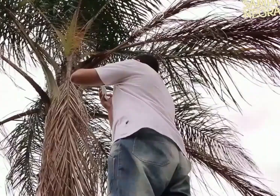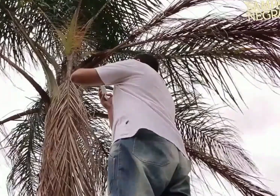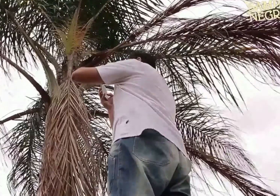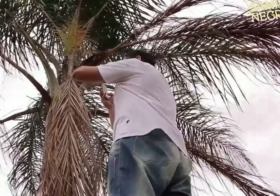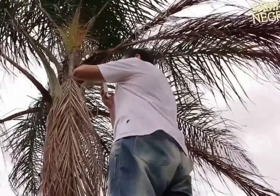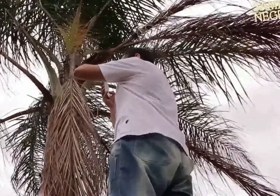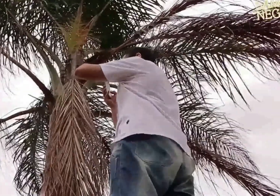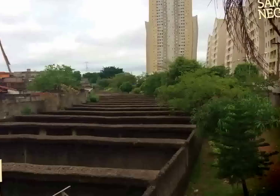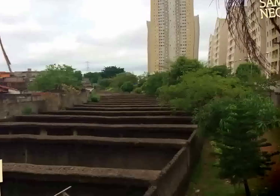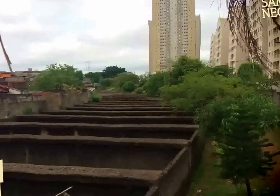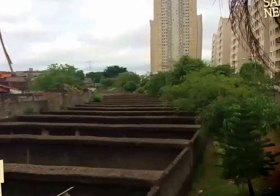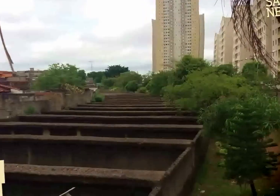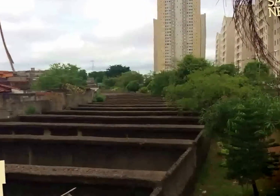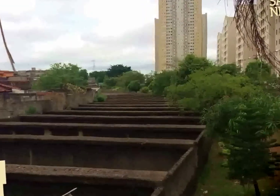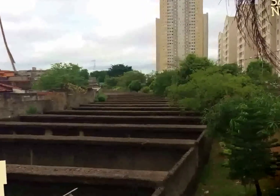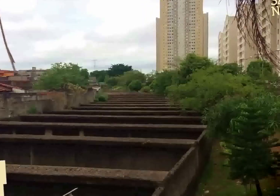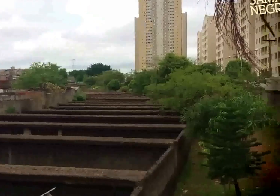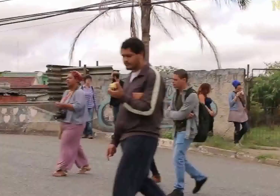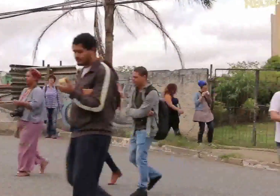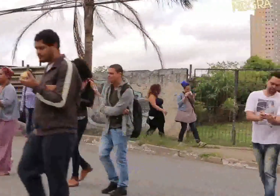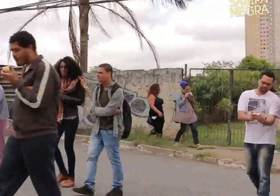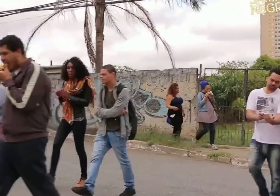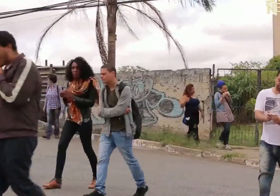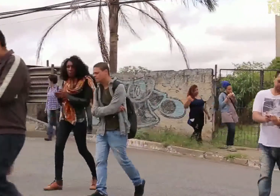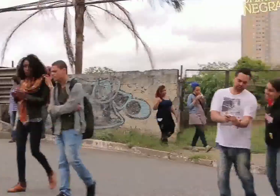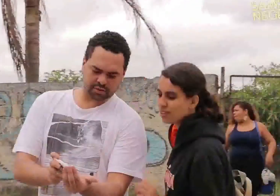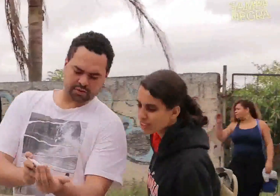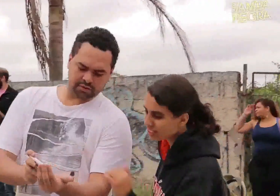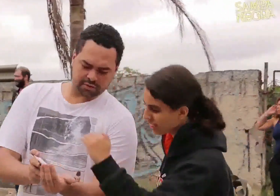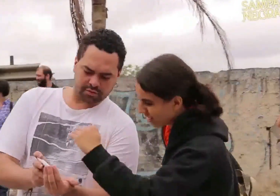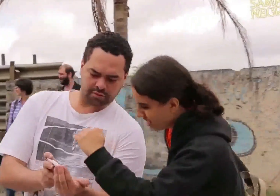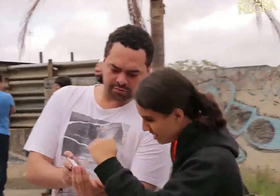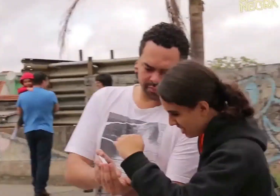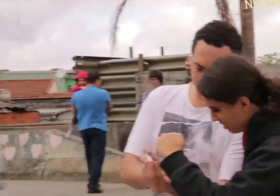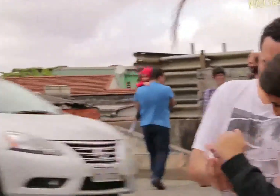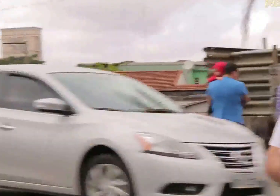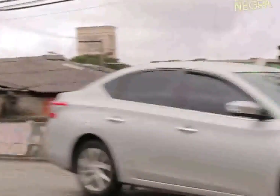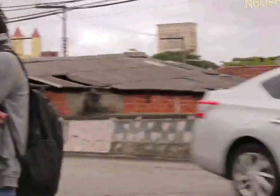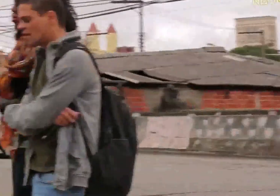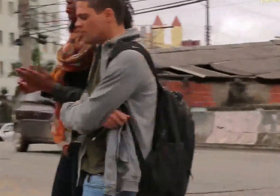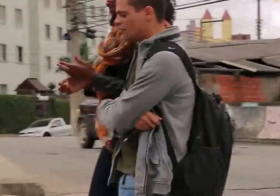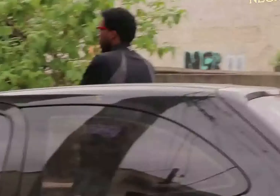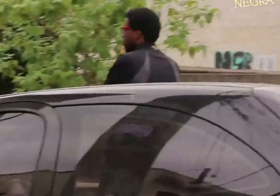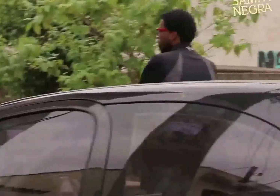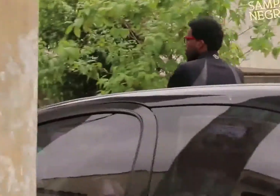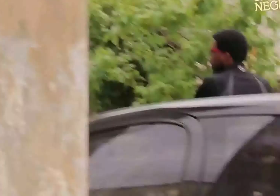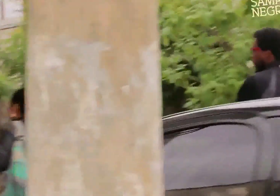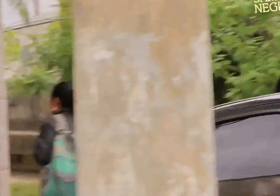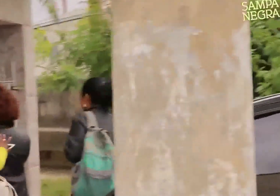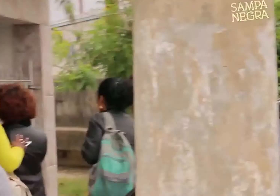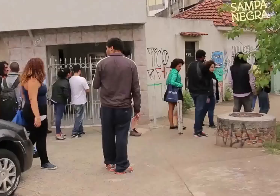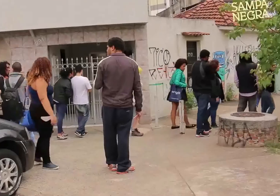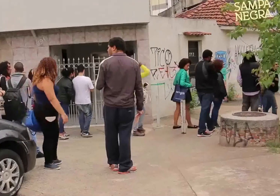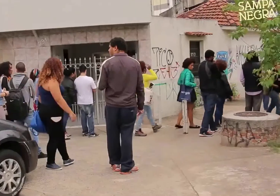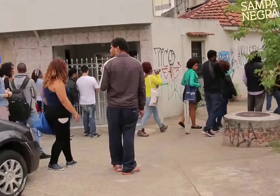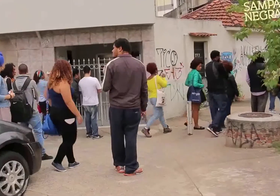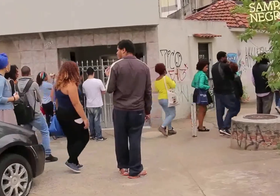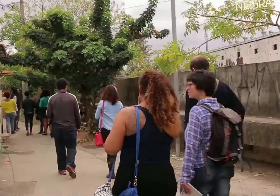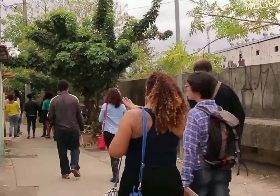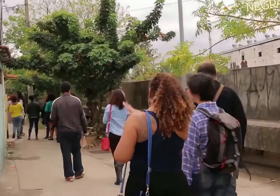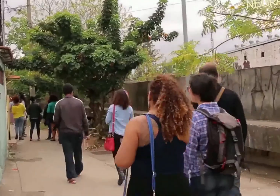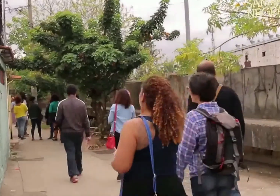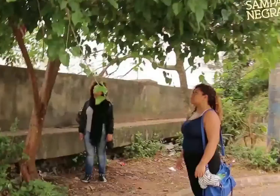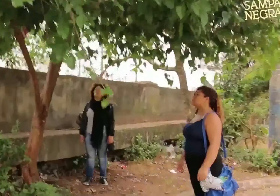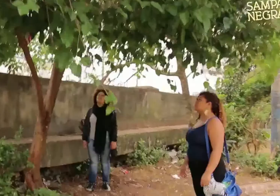praça fosse reorganizada no espaço. Na verdade, ela servia como um lixão, e eles conseguiram constituir uma praça